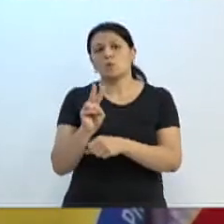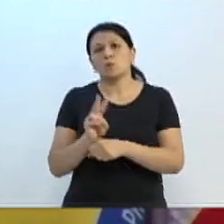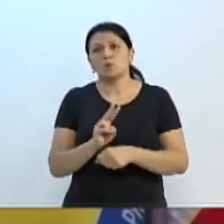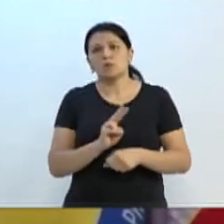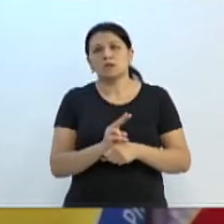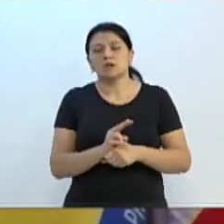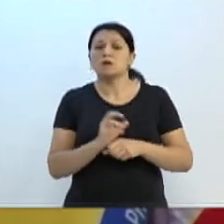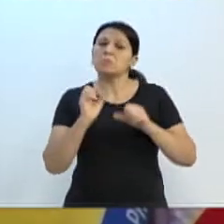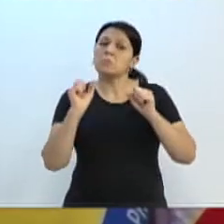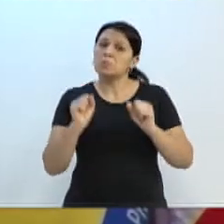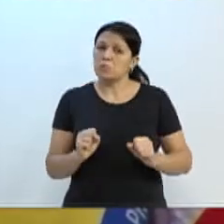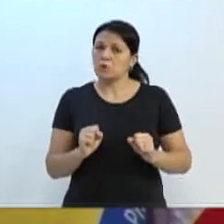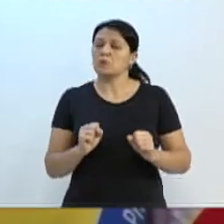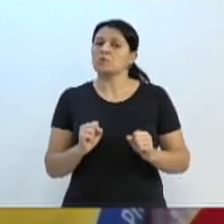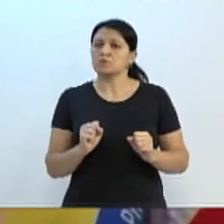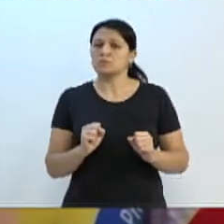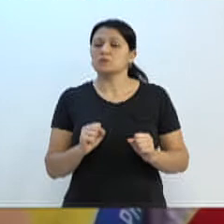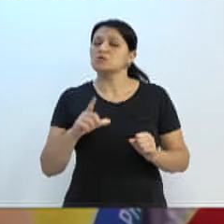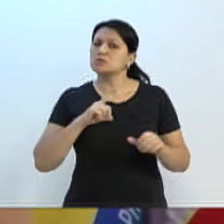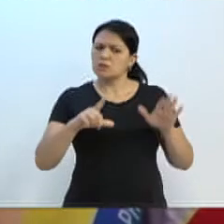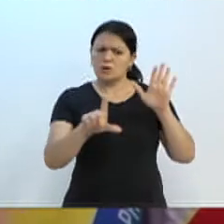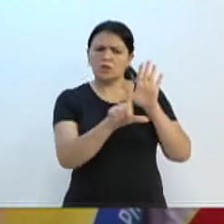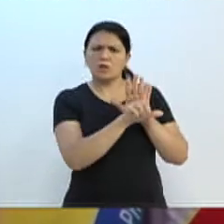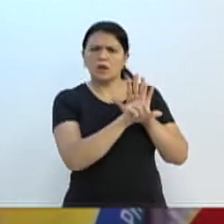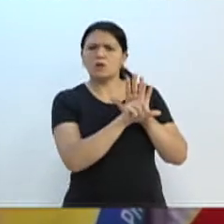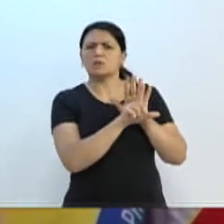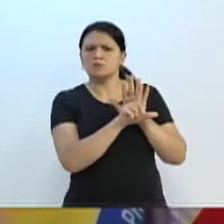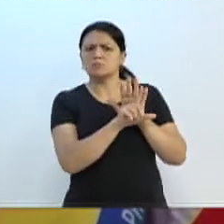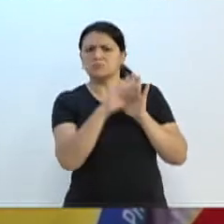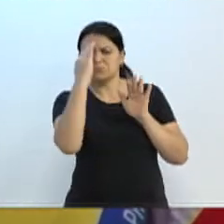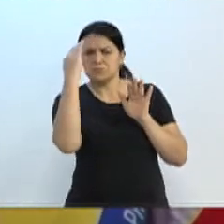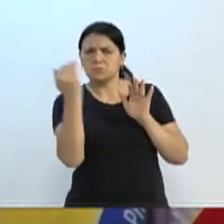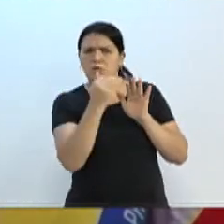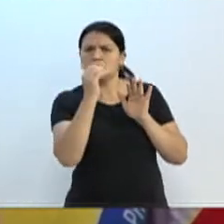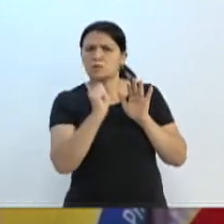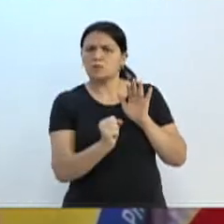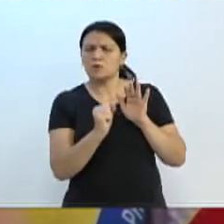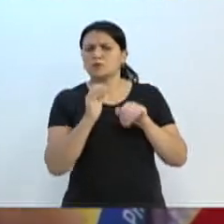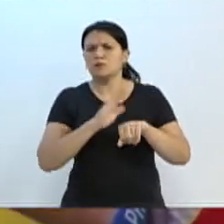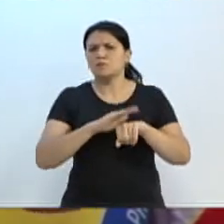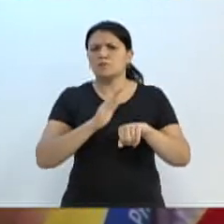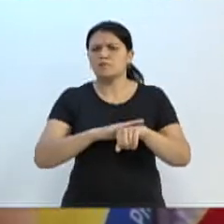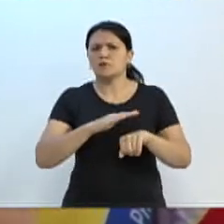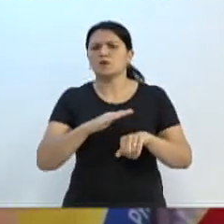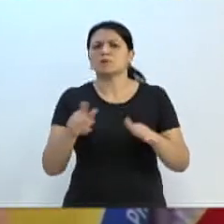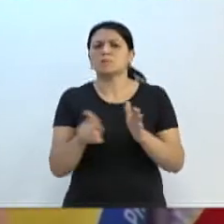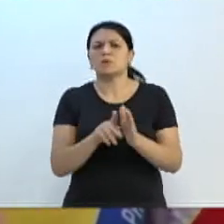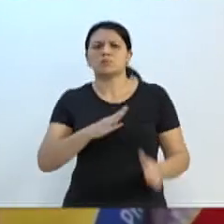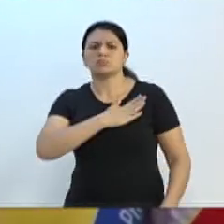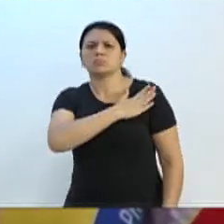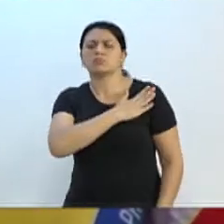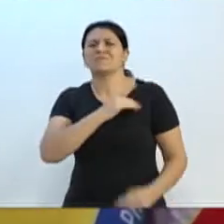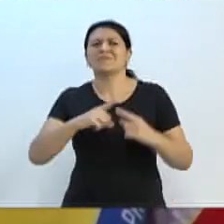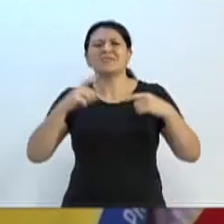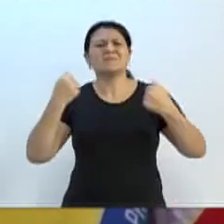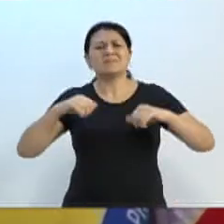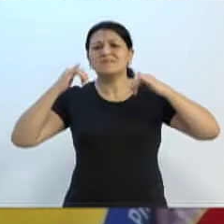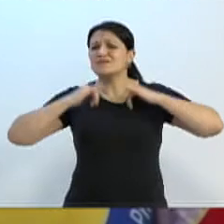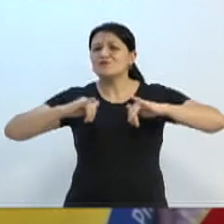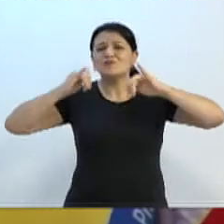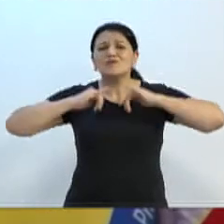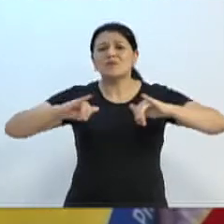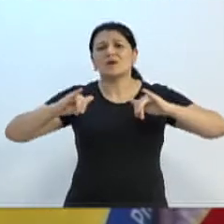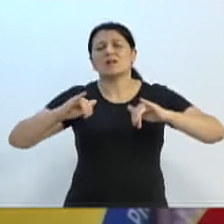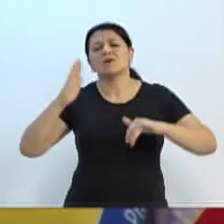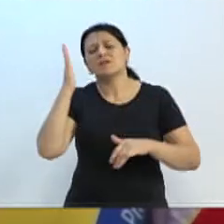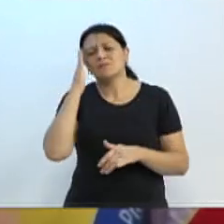podem sim, a gente tem legislação, inclusive prevendo isso aqui, foi feito no governo do Napoleão, mas precisa divulgar mais. Eu sei que é uma dificuldade a gente fazer